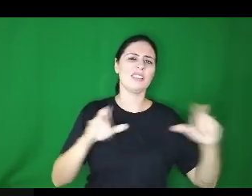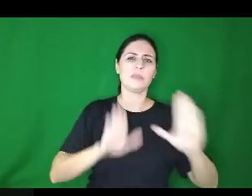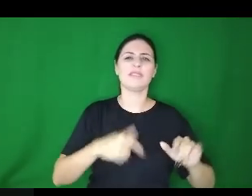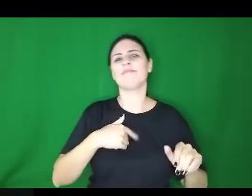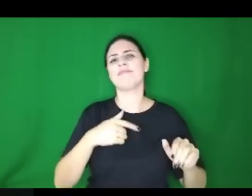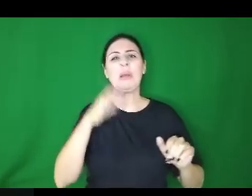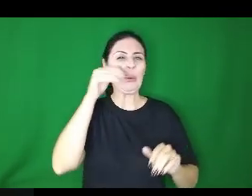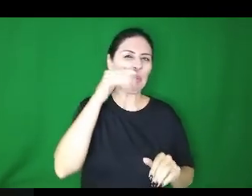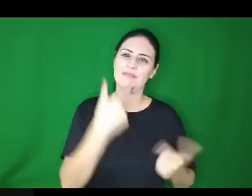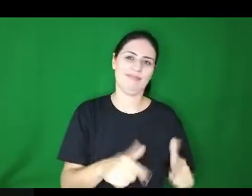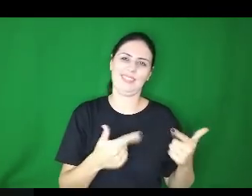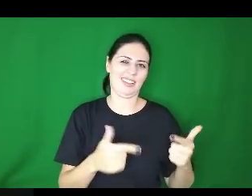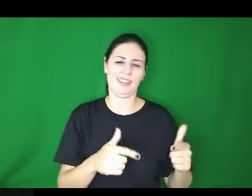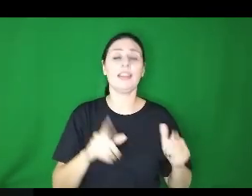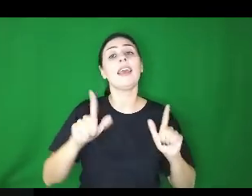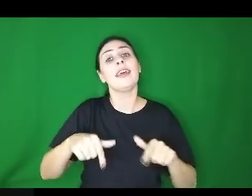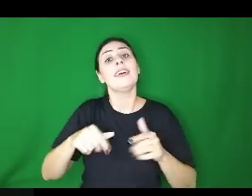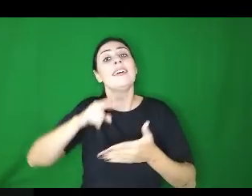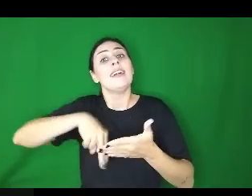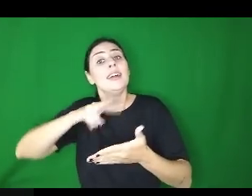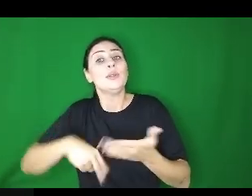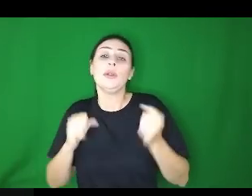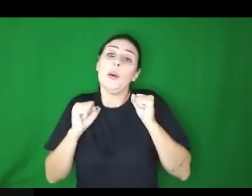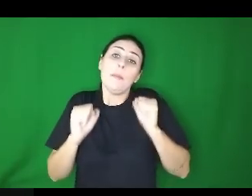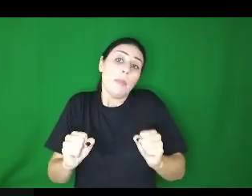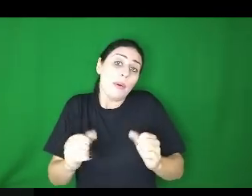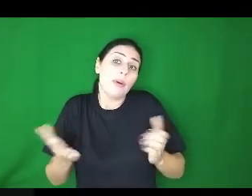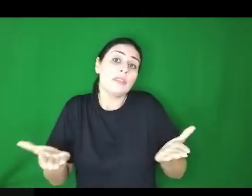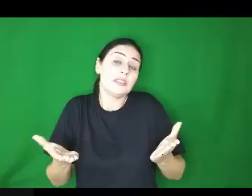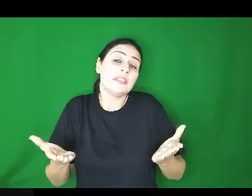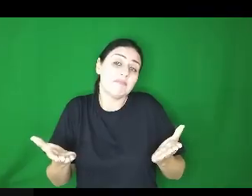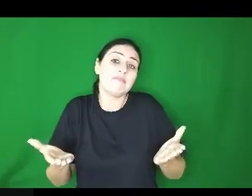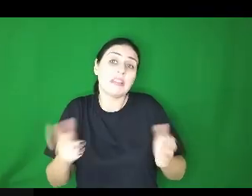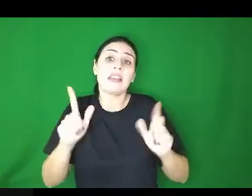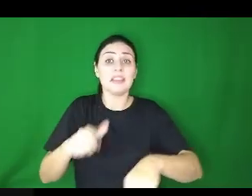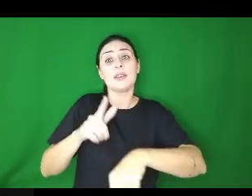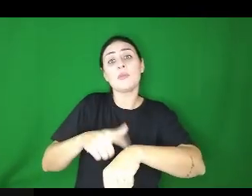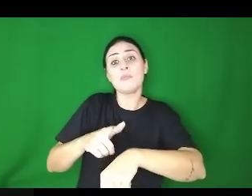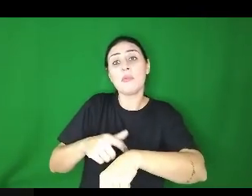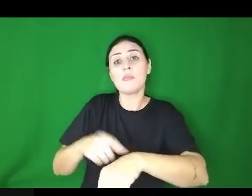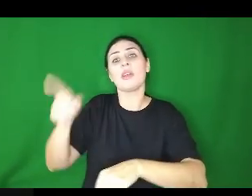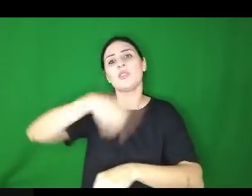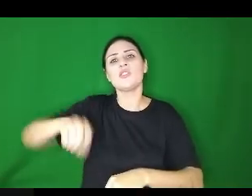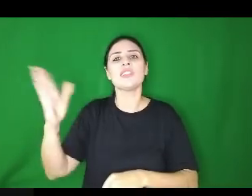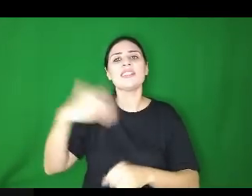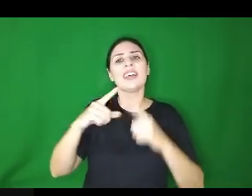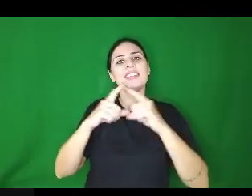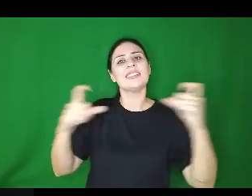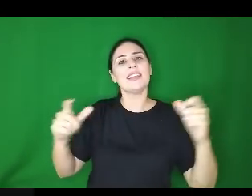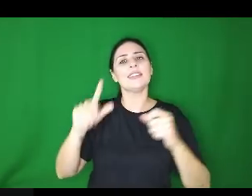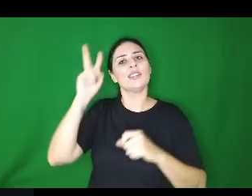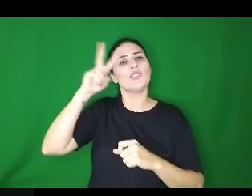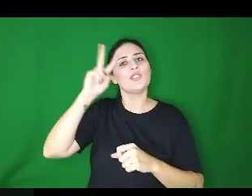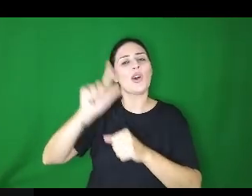A leitura de fábula, de canção, de poemas, desses que são mais comuns. Mas também a gente pode, como a ênfase vai estar